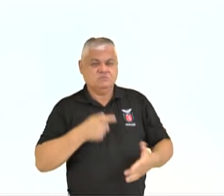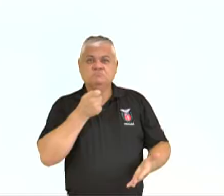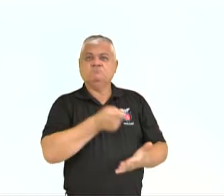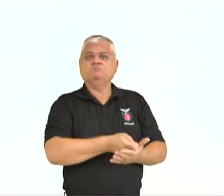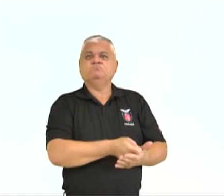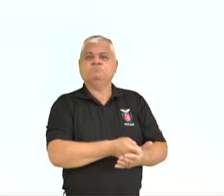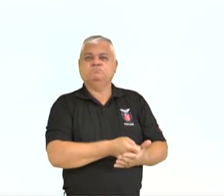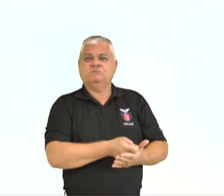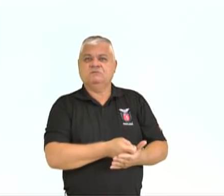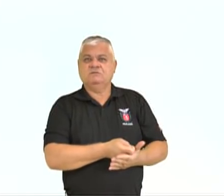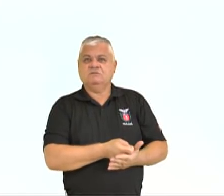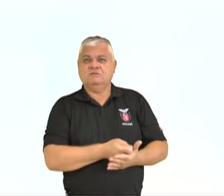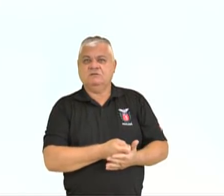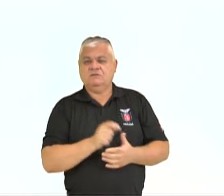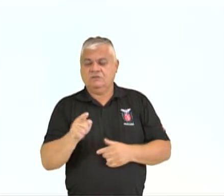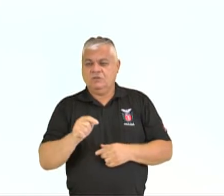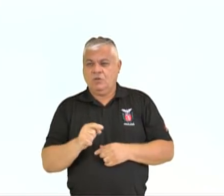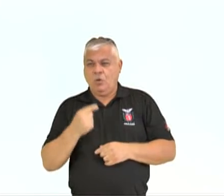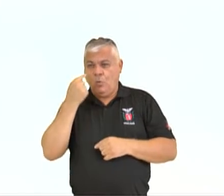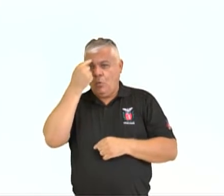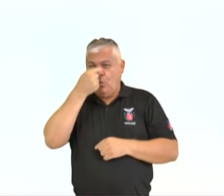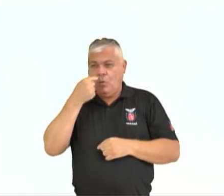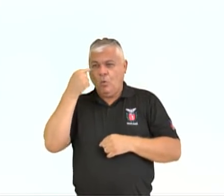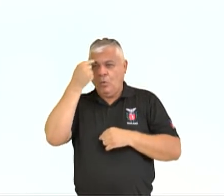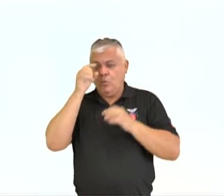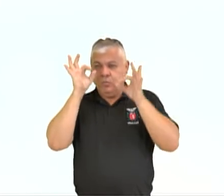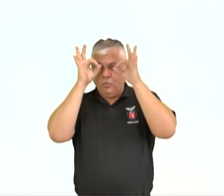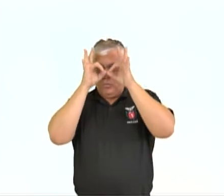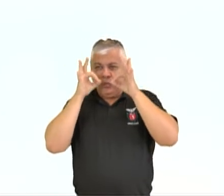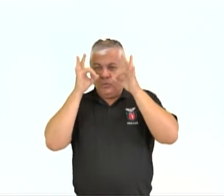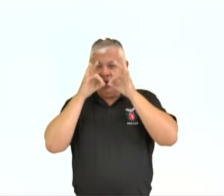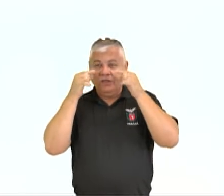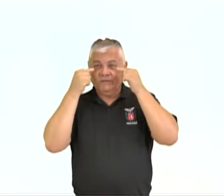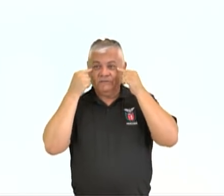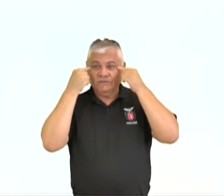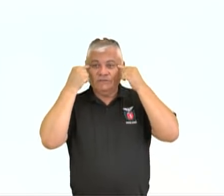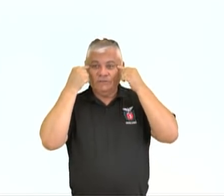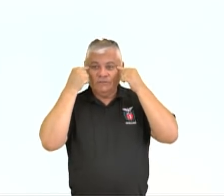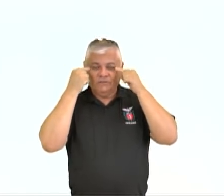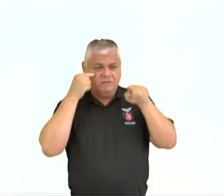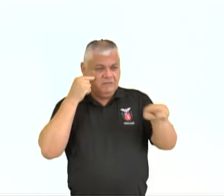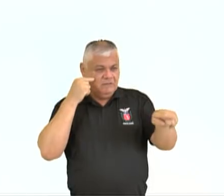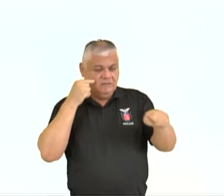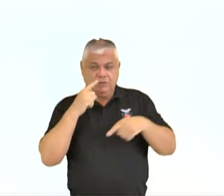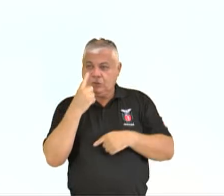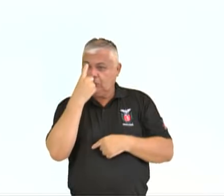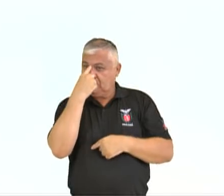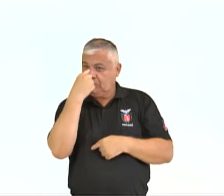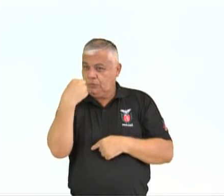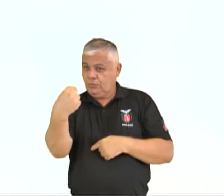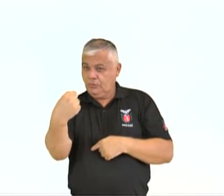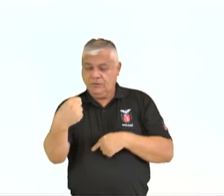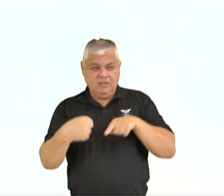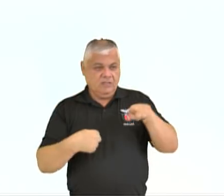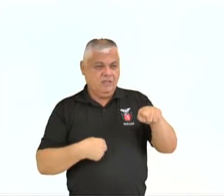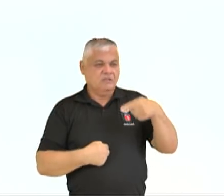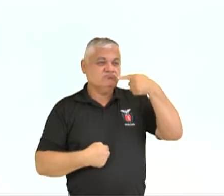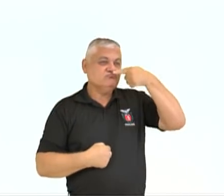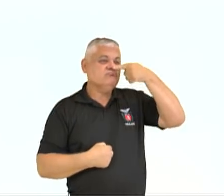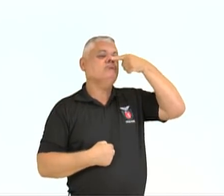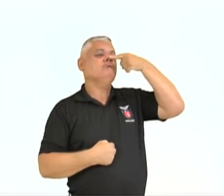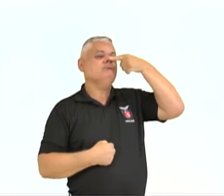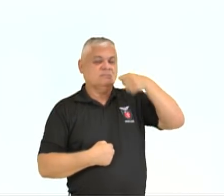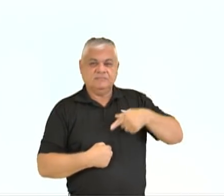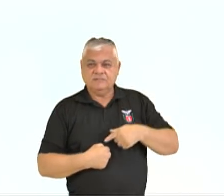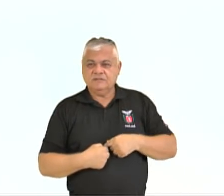dura. Olho redondo, olho puxado, nariz pontudo ou